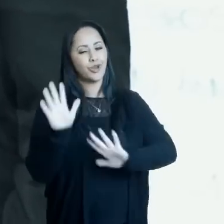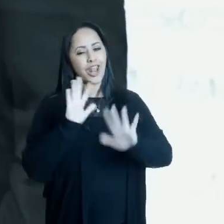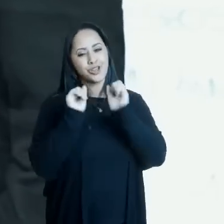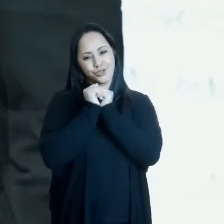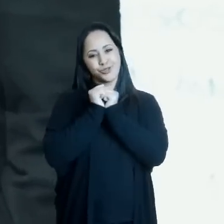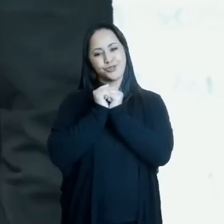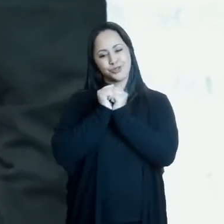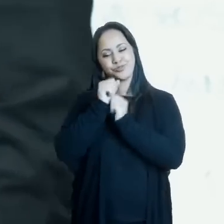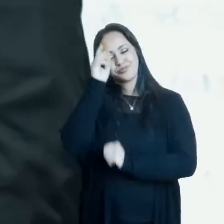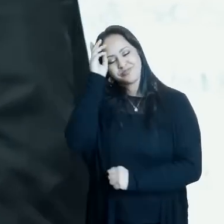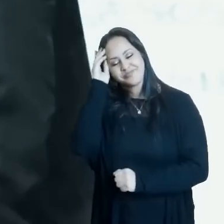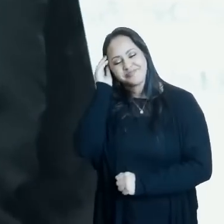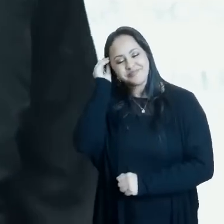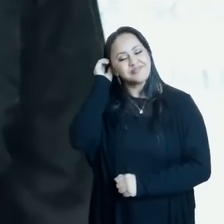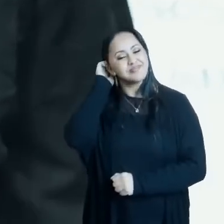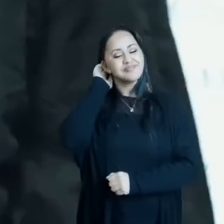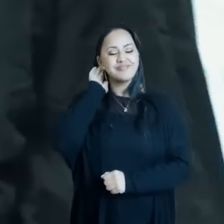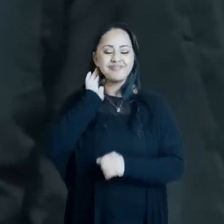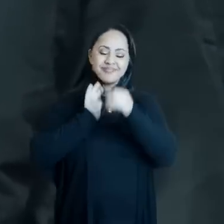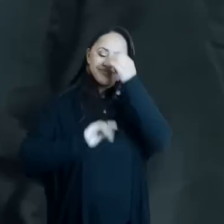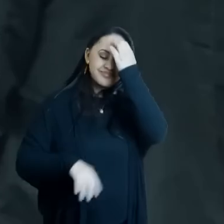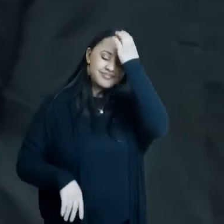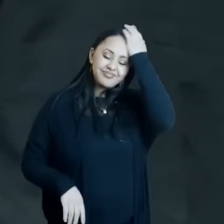né? Nós vamos adorar junto com eles.